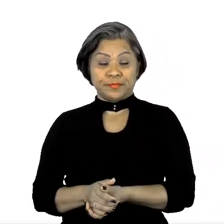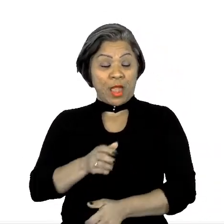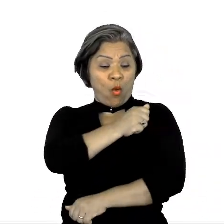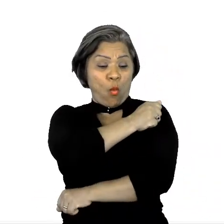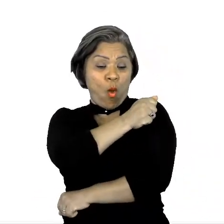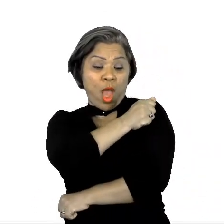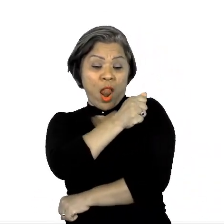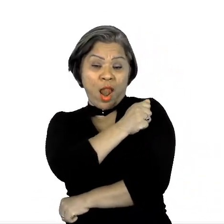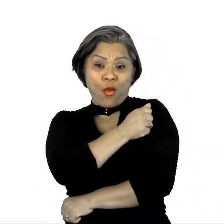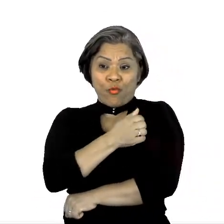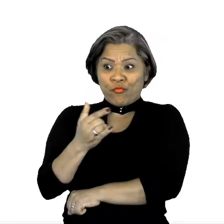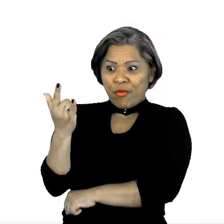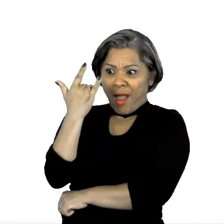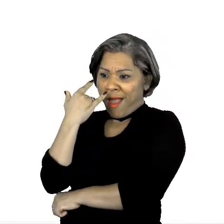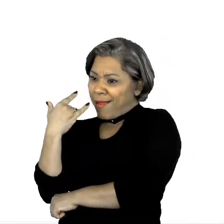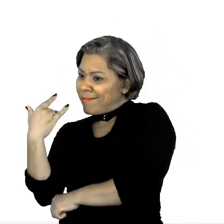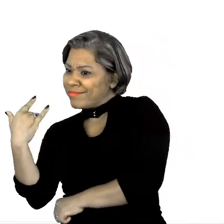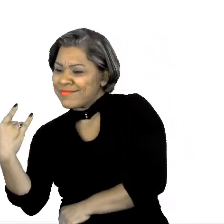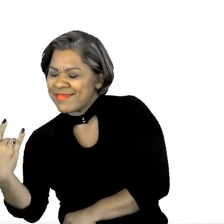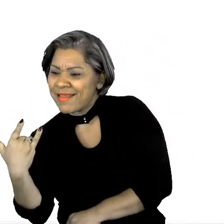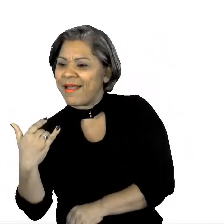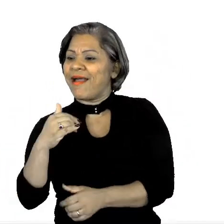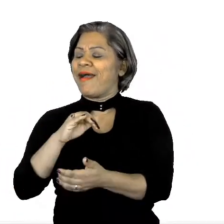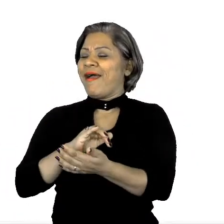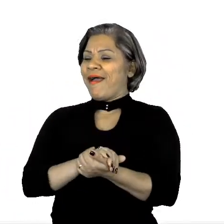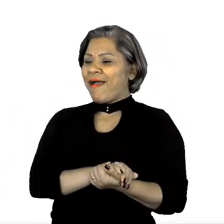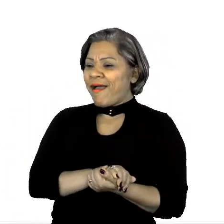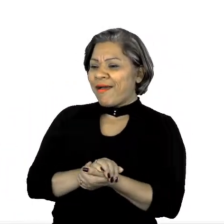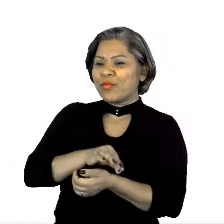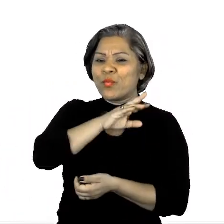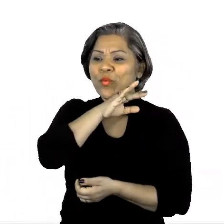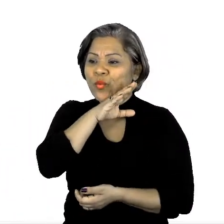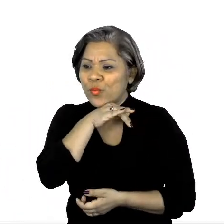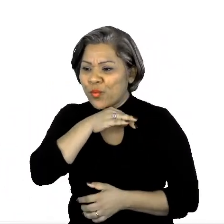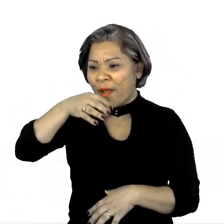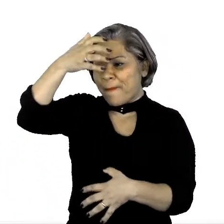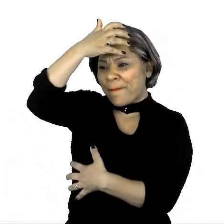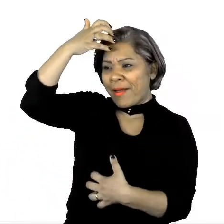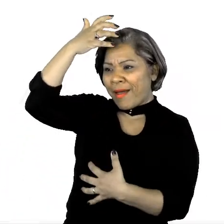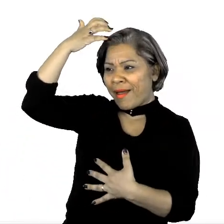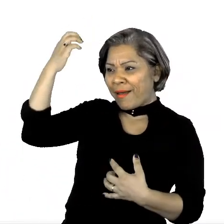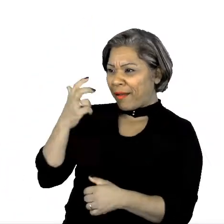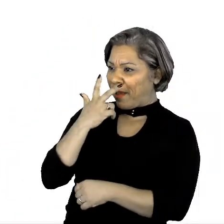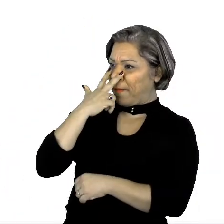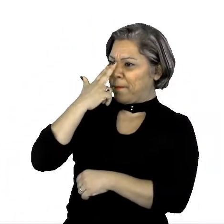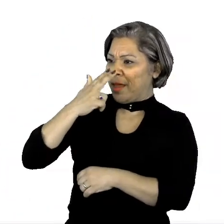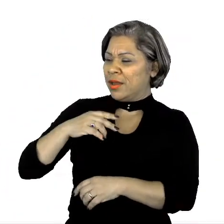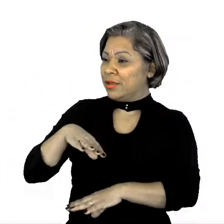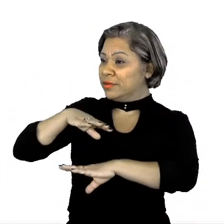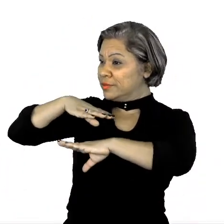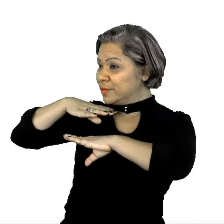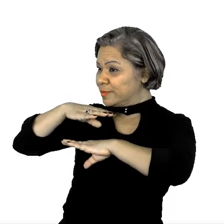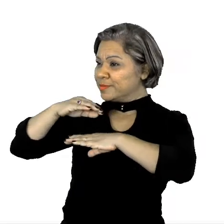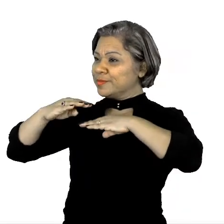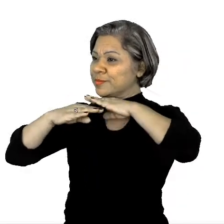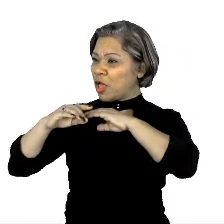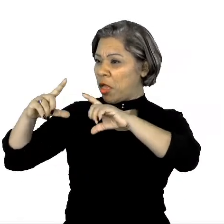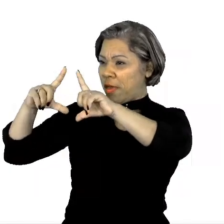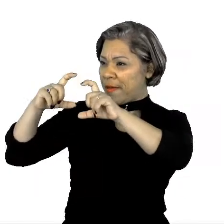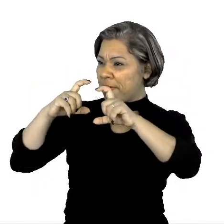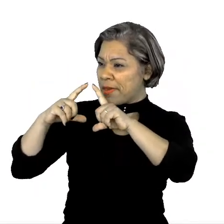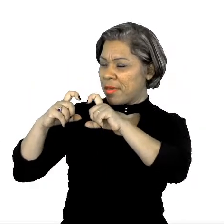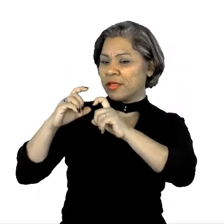animais, como os macacos, bichos simpáticos que pareciam até pousar para as câmeras fotográficas, as